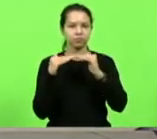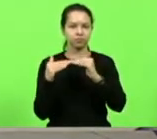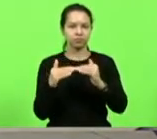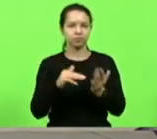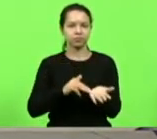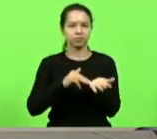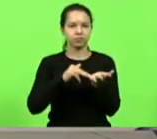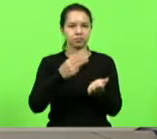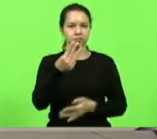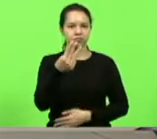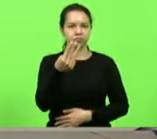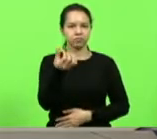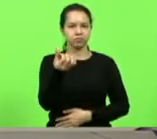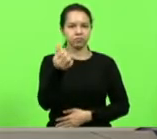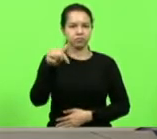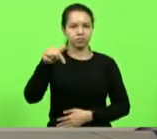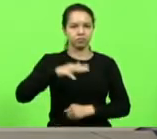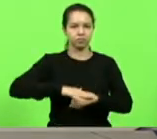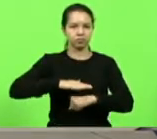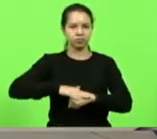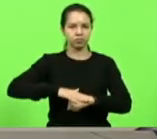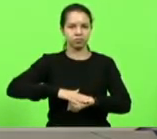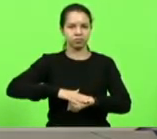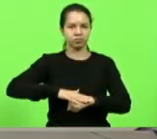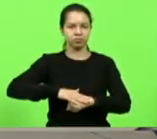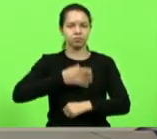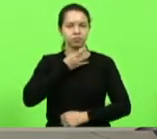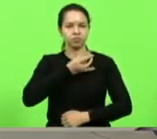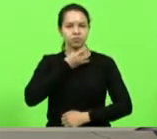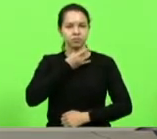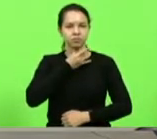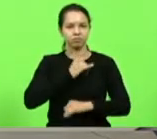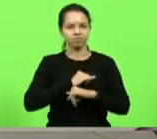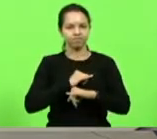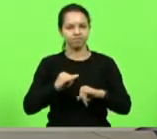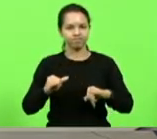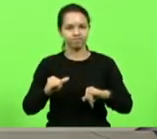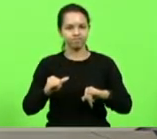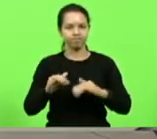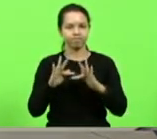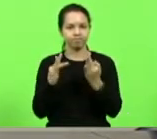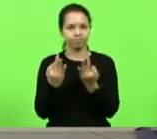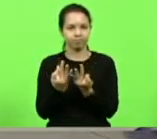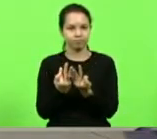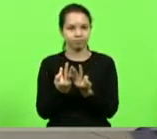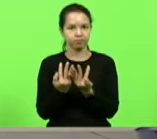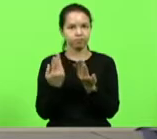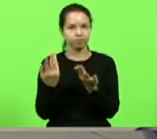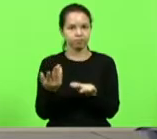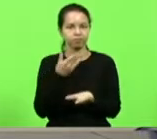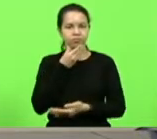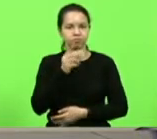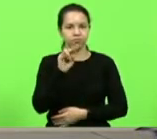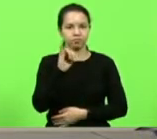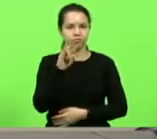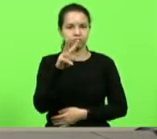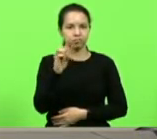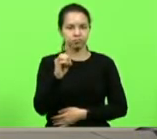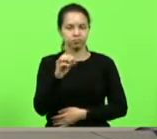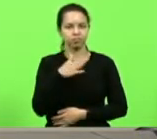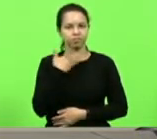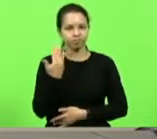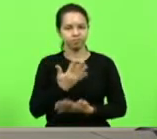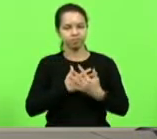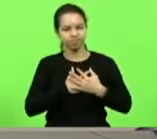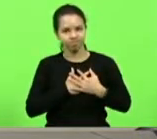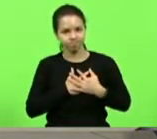Moção 367, autor deputado Valdir Cobalcini, manifestando aos familiares do senhor Ivo Luiz Knoll pesar pelo seu falecimento,